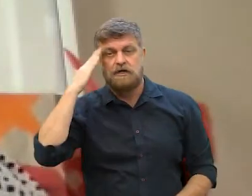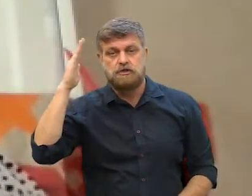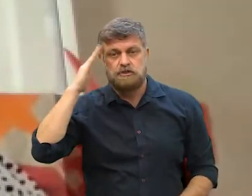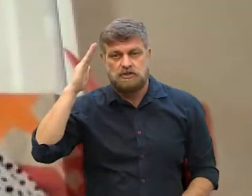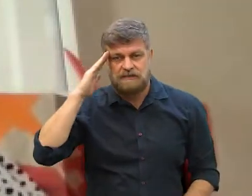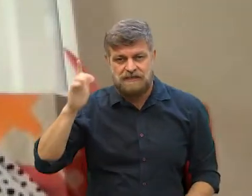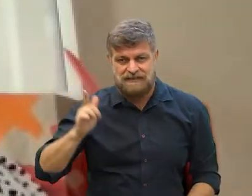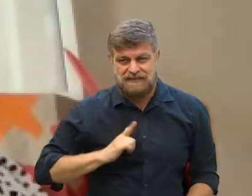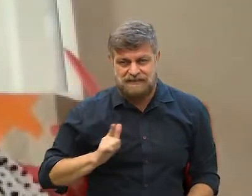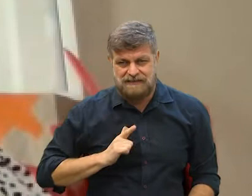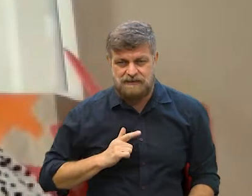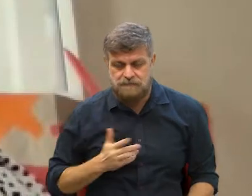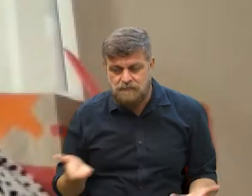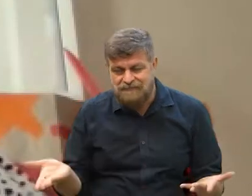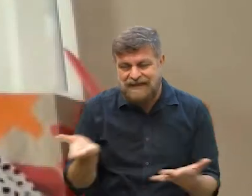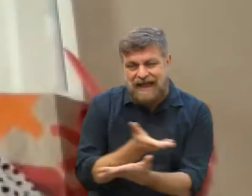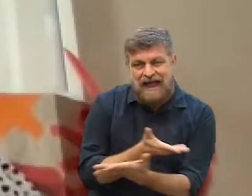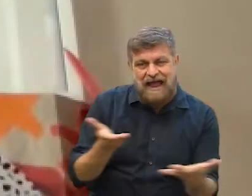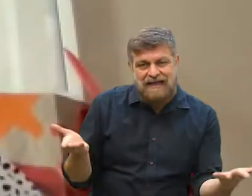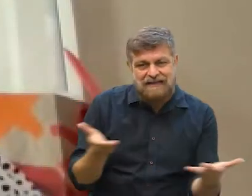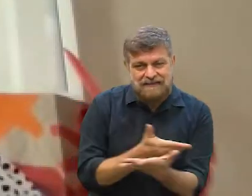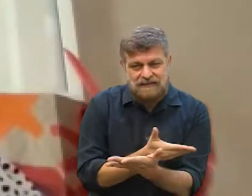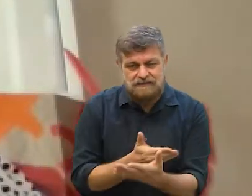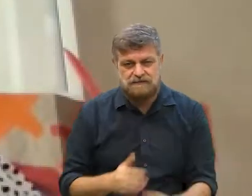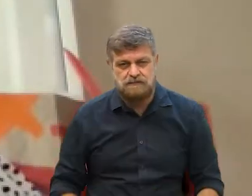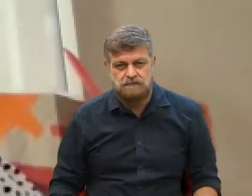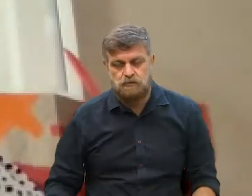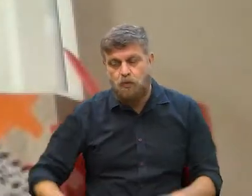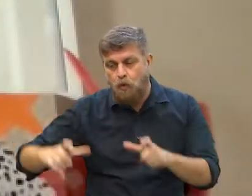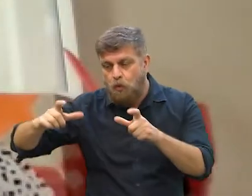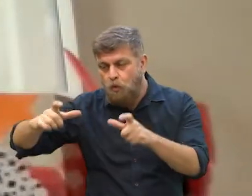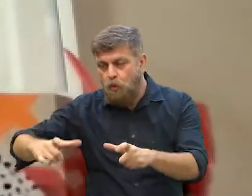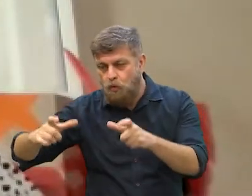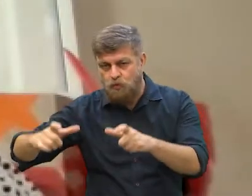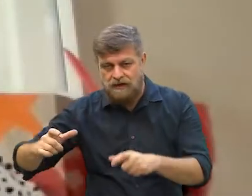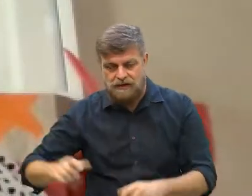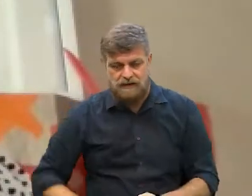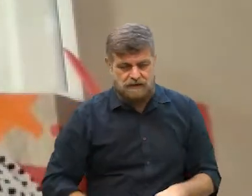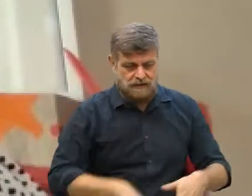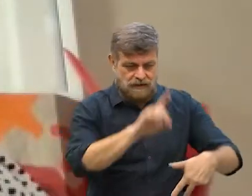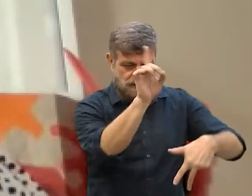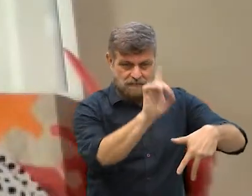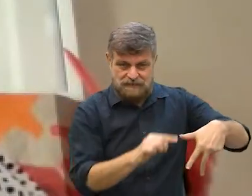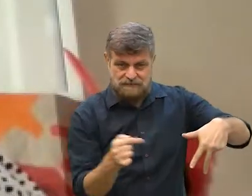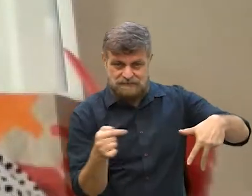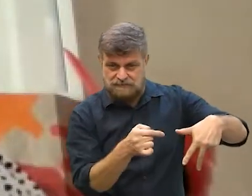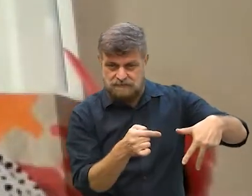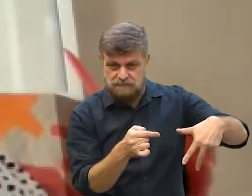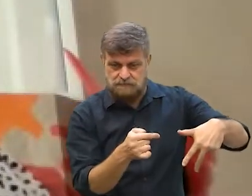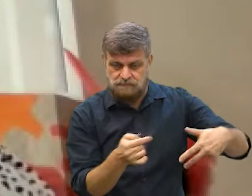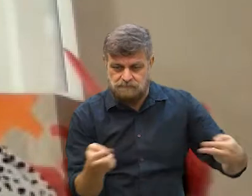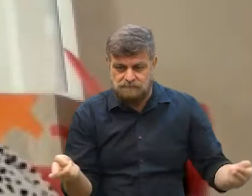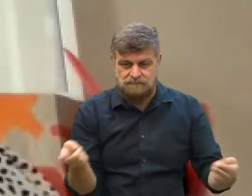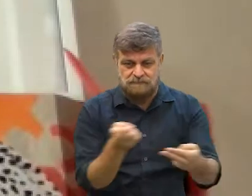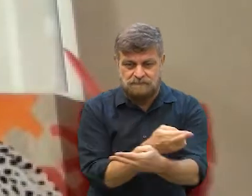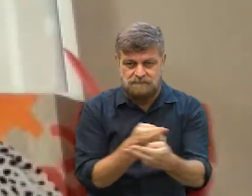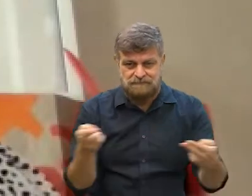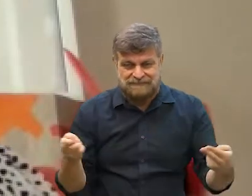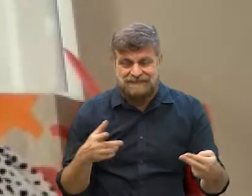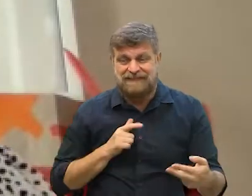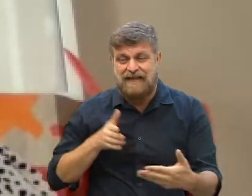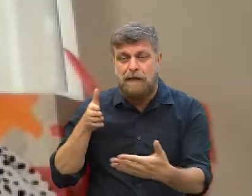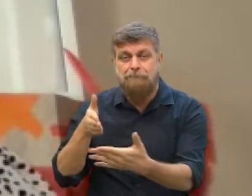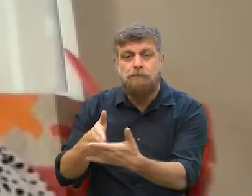deficiência como a interação entre e a deficiência de sujeito com os